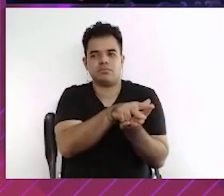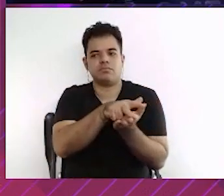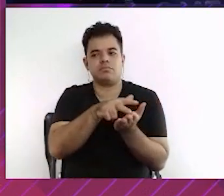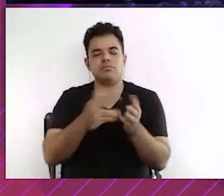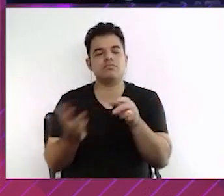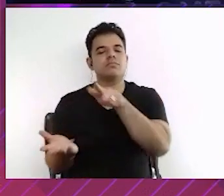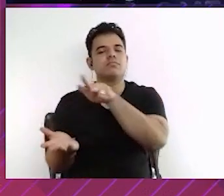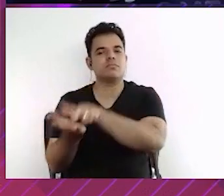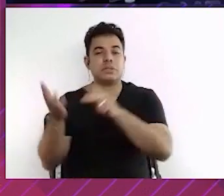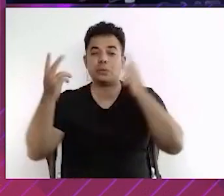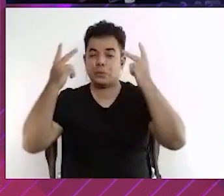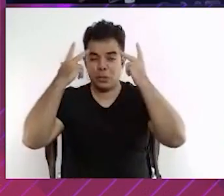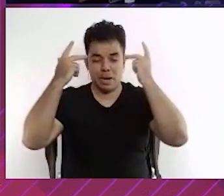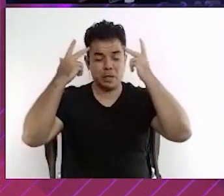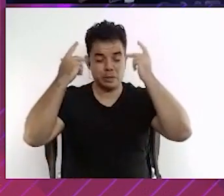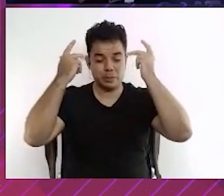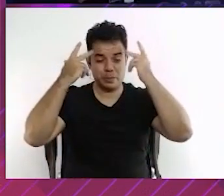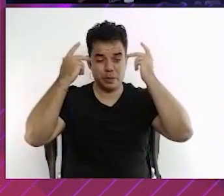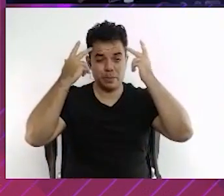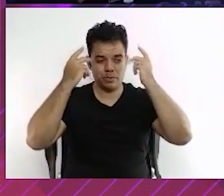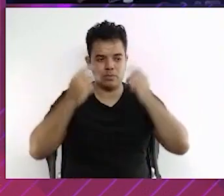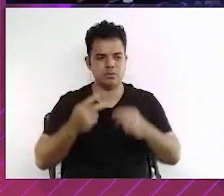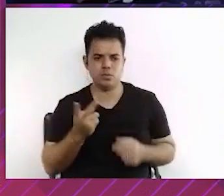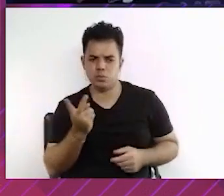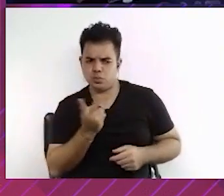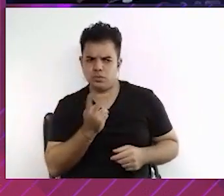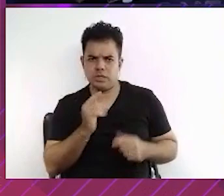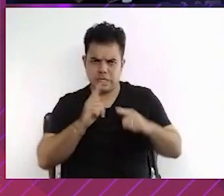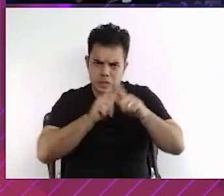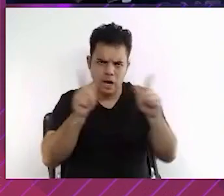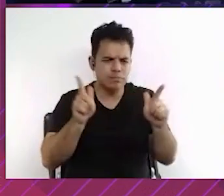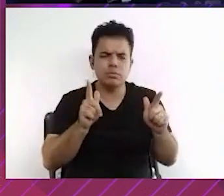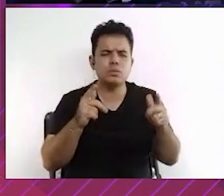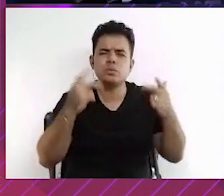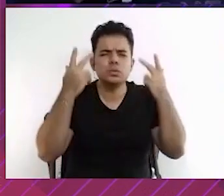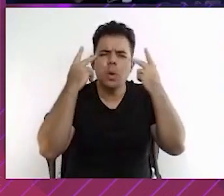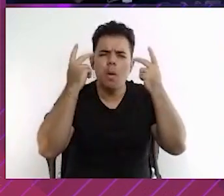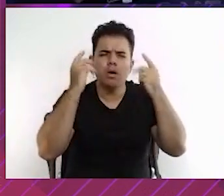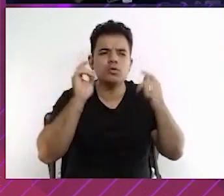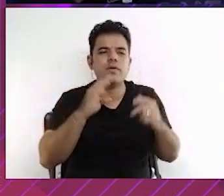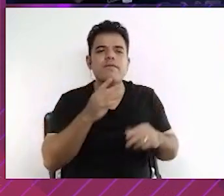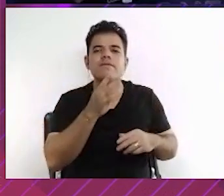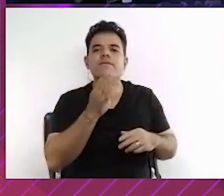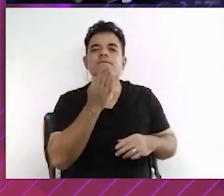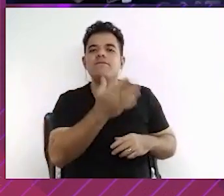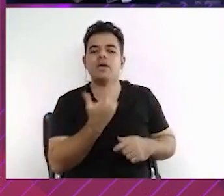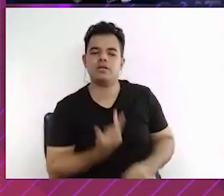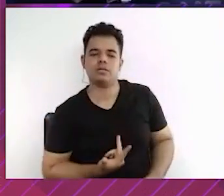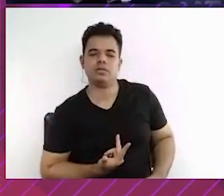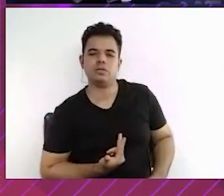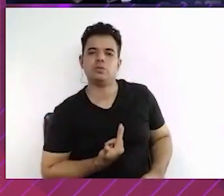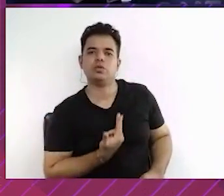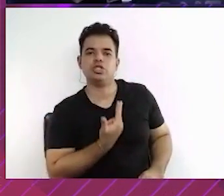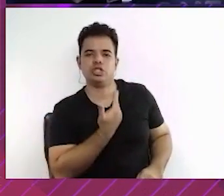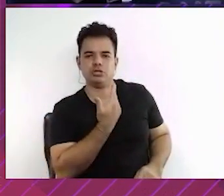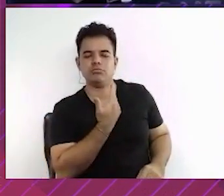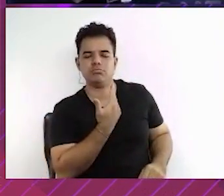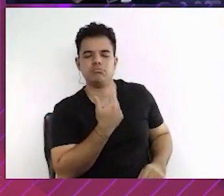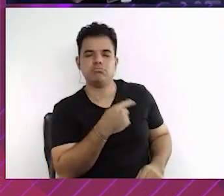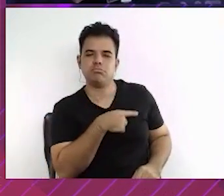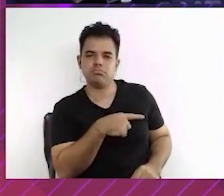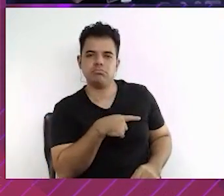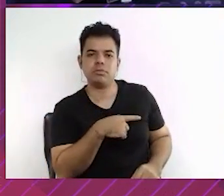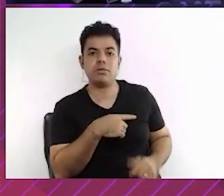são pacientes que não estão em estado tão grave, são pessoas que foram lá fazer uma cirurgia eletiva, uma coisa